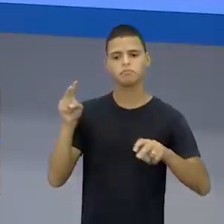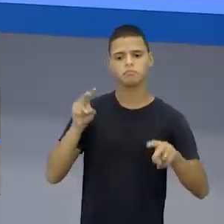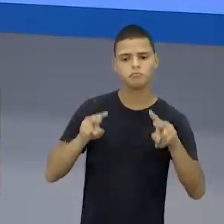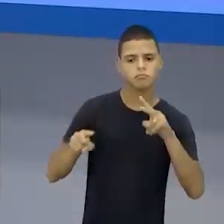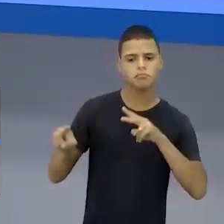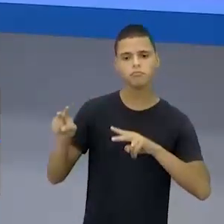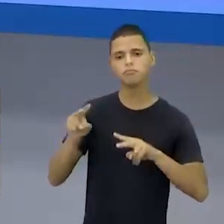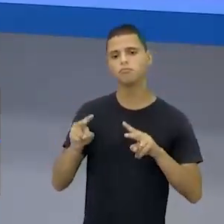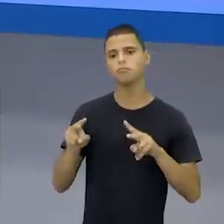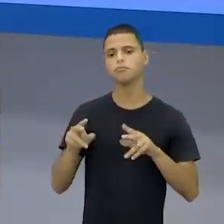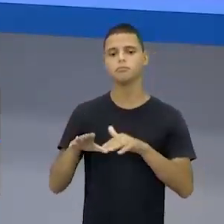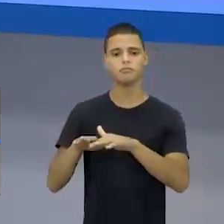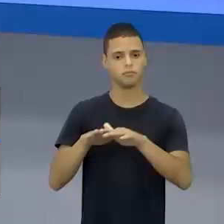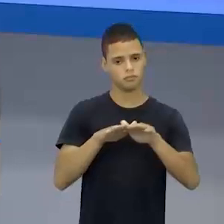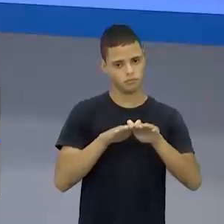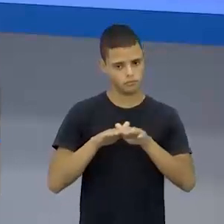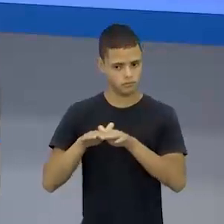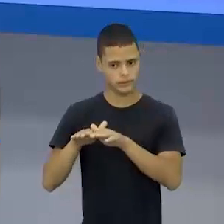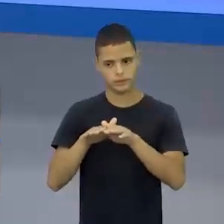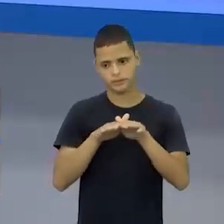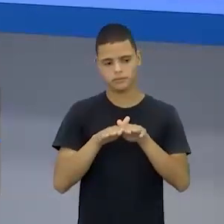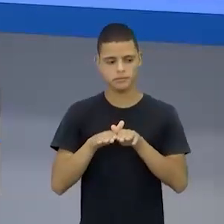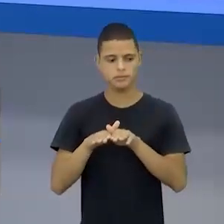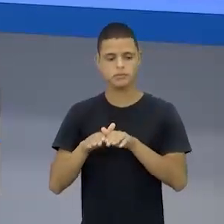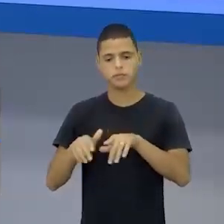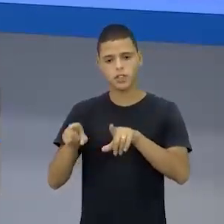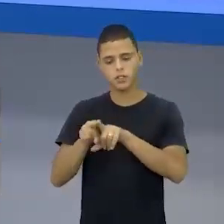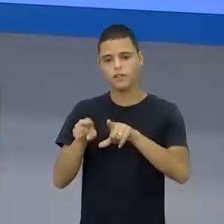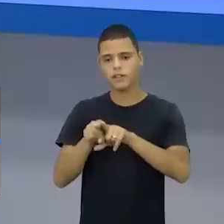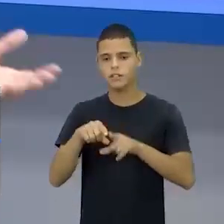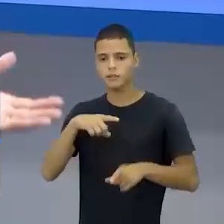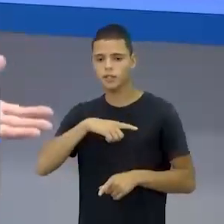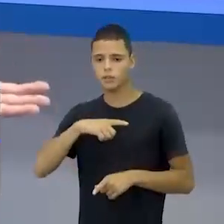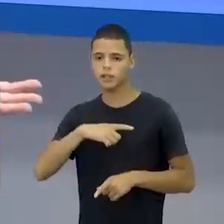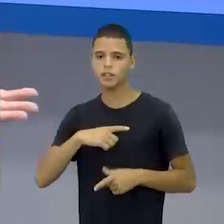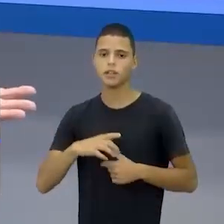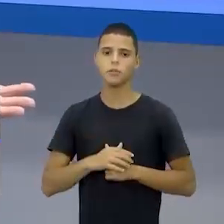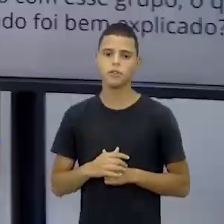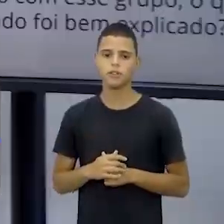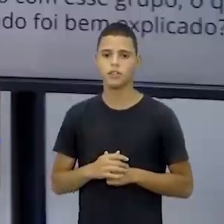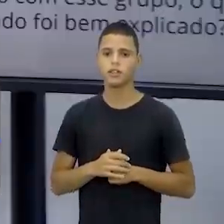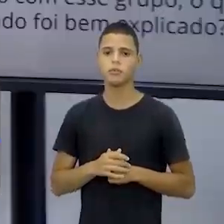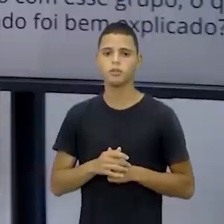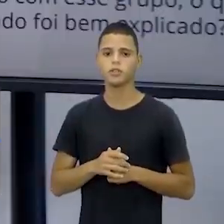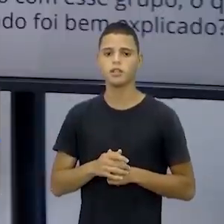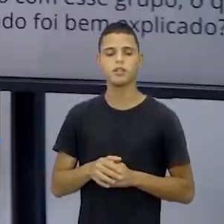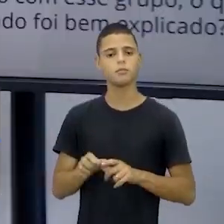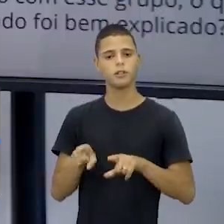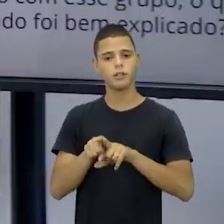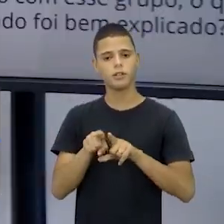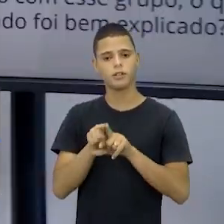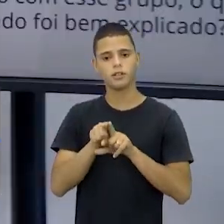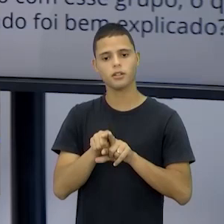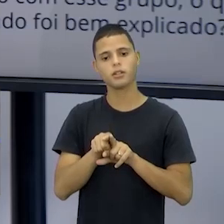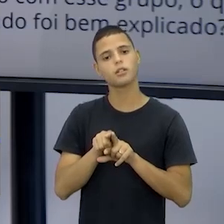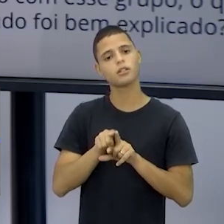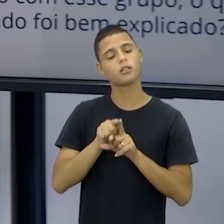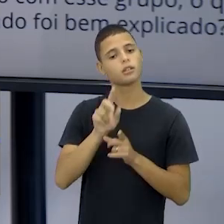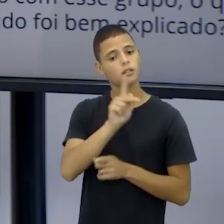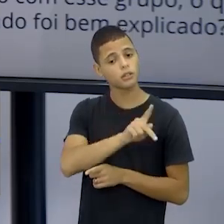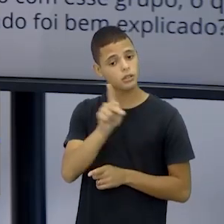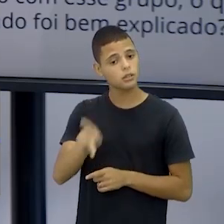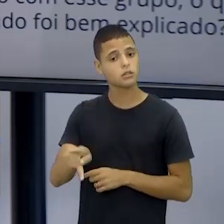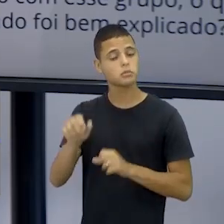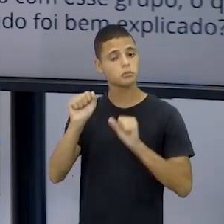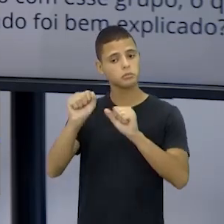assim, sem pro lado pessoal. E quando você está sendo avaliado, torcer para que as pessoas façam o mesmo, né? Exatamente. Por isso que o professor, ele vai deixar claro